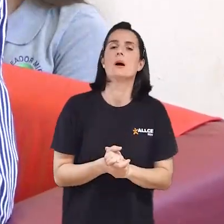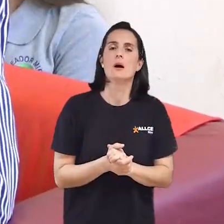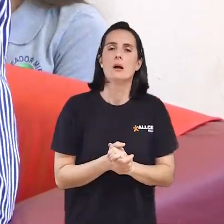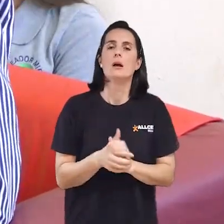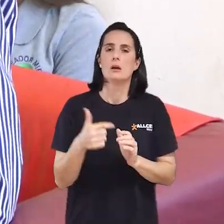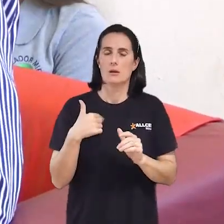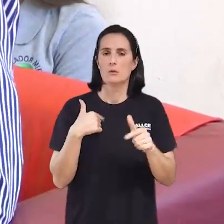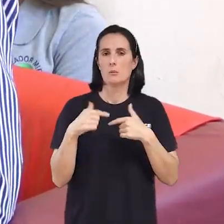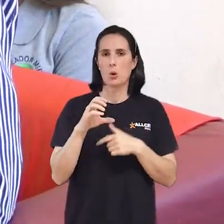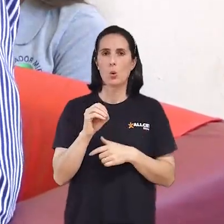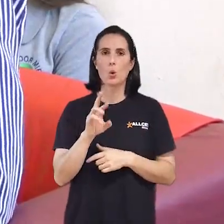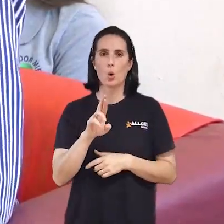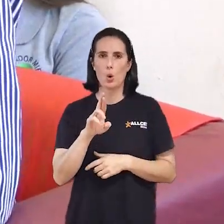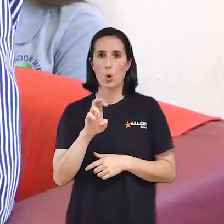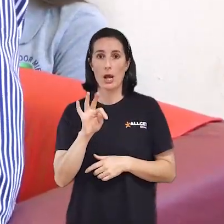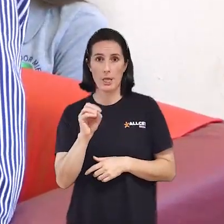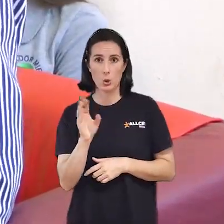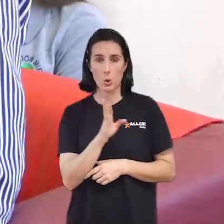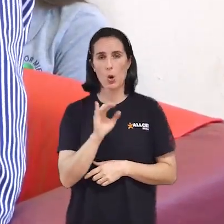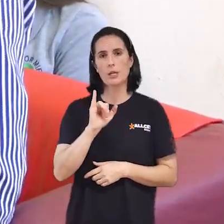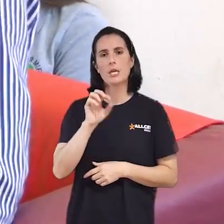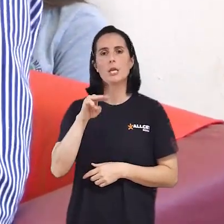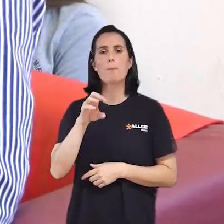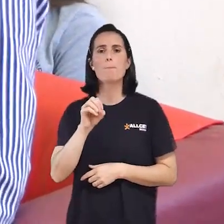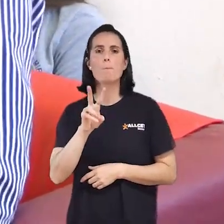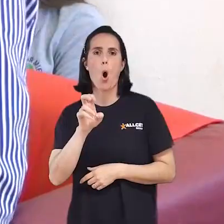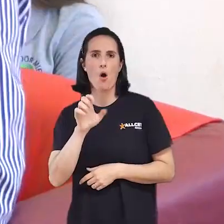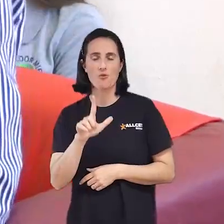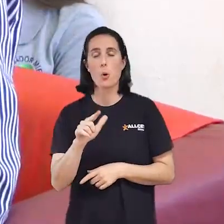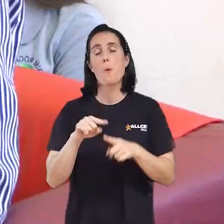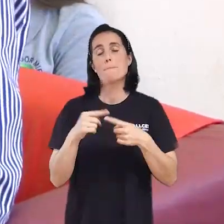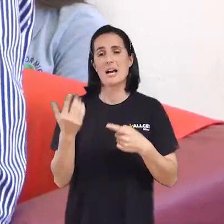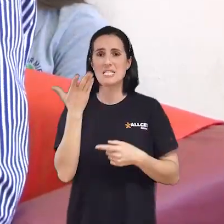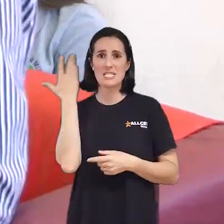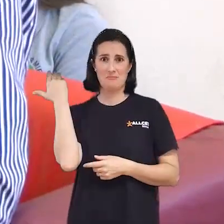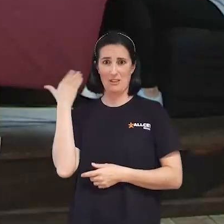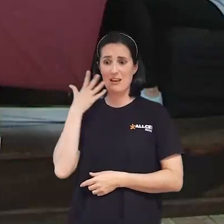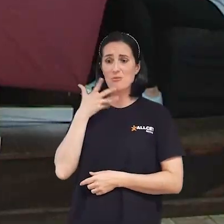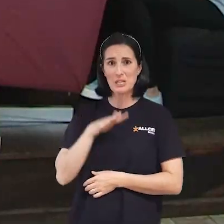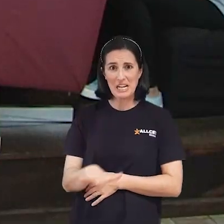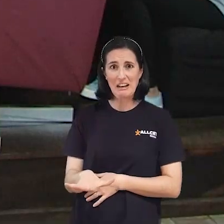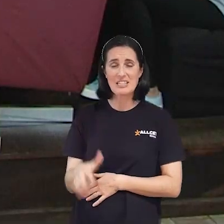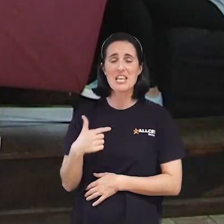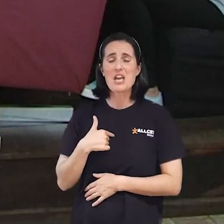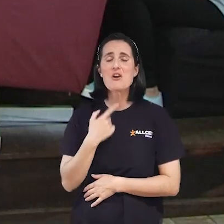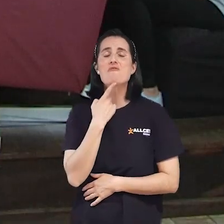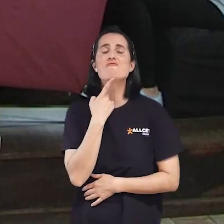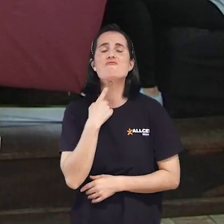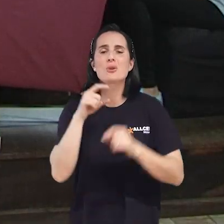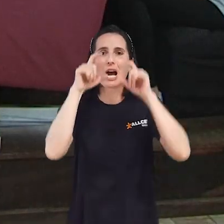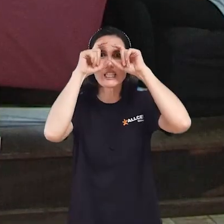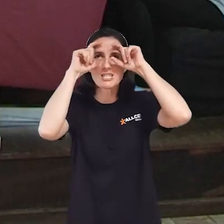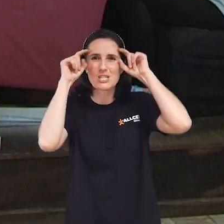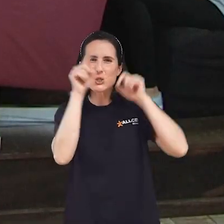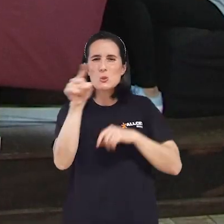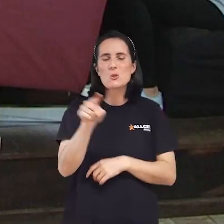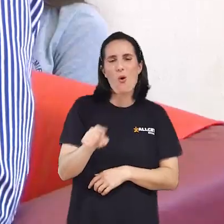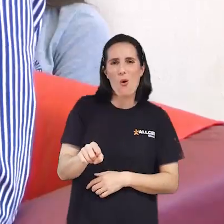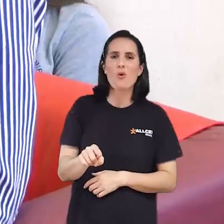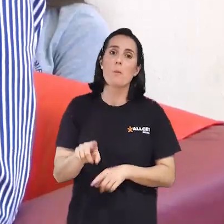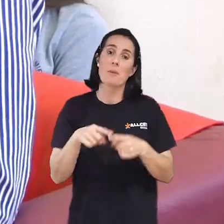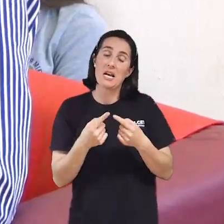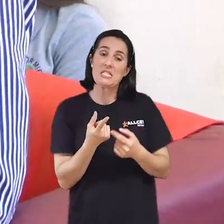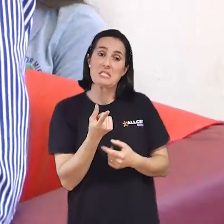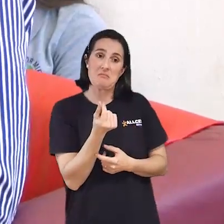renda. Né? Foi quando eu abri o meu escritório de corretor de imóveis, né? Que eu sou corretor até hoje, atuo ainda,